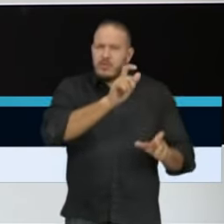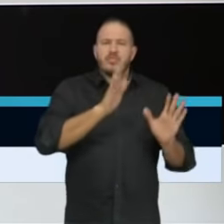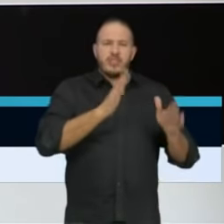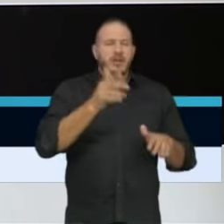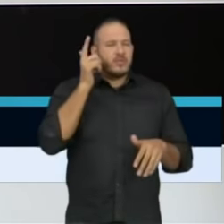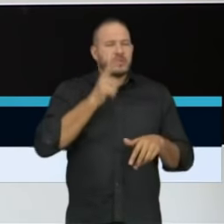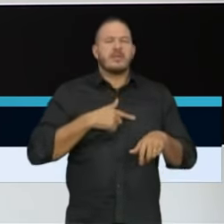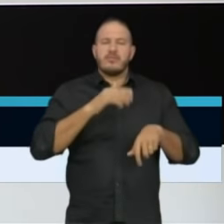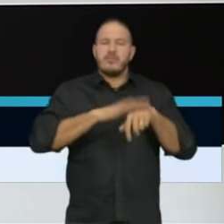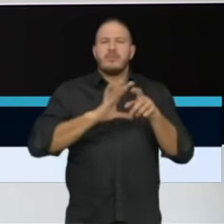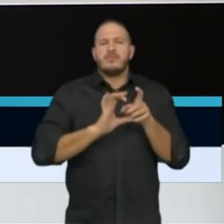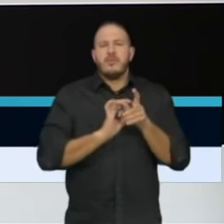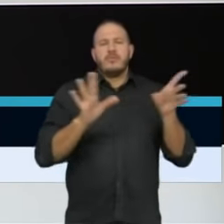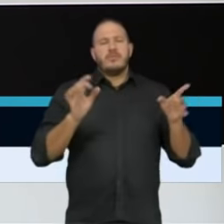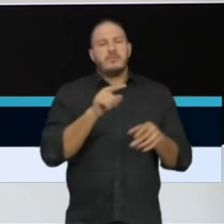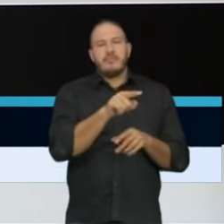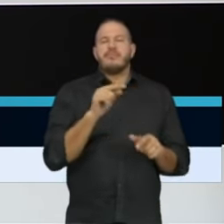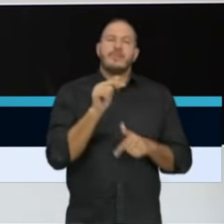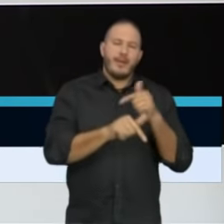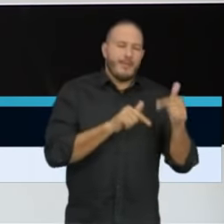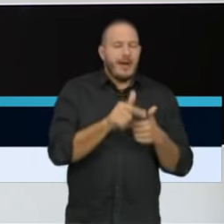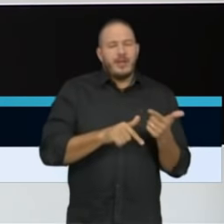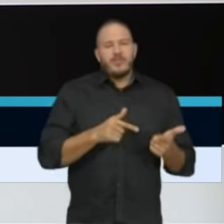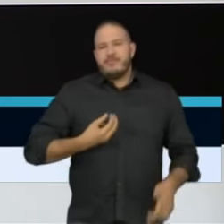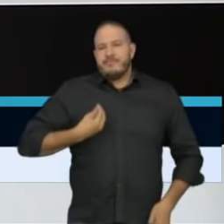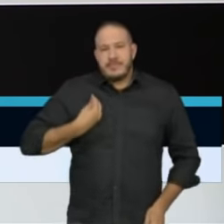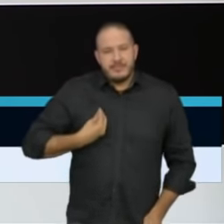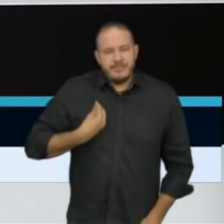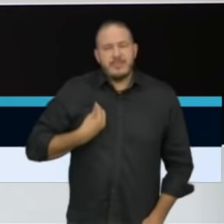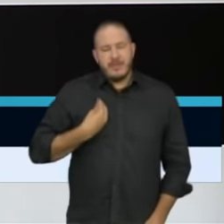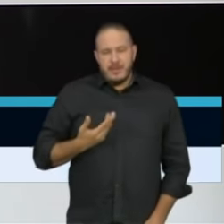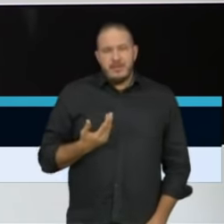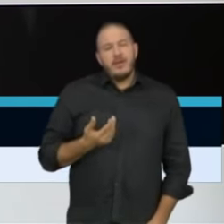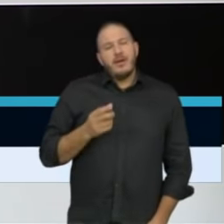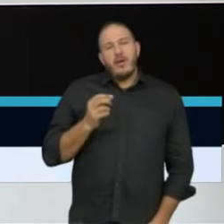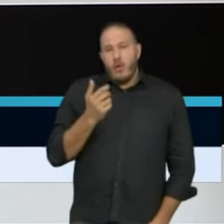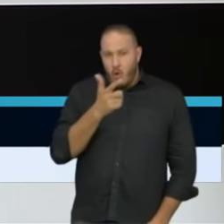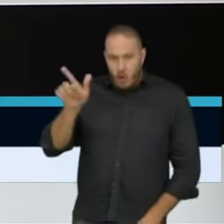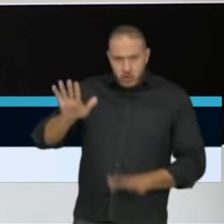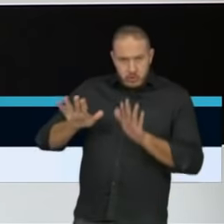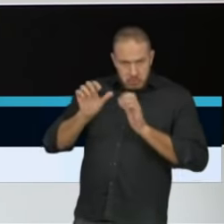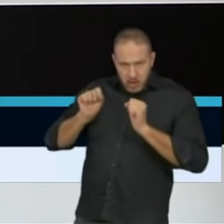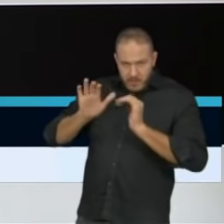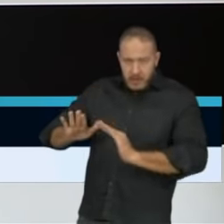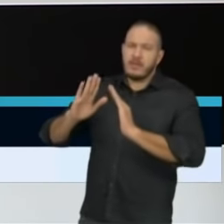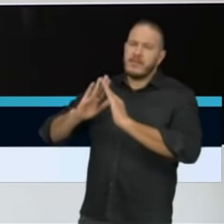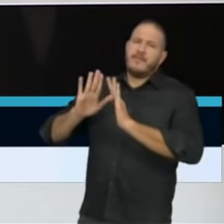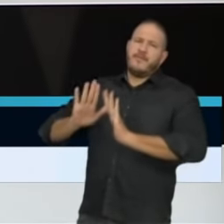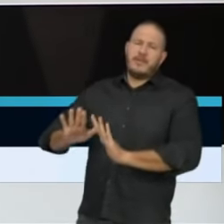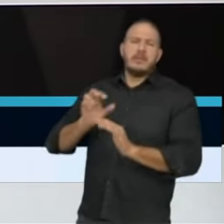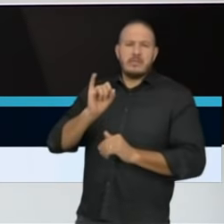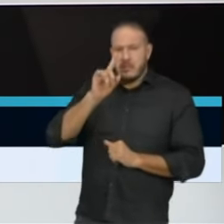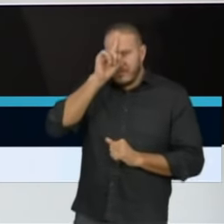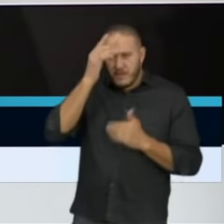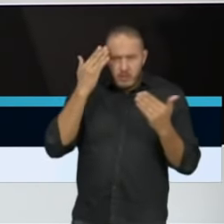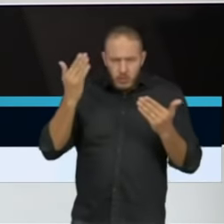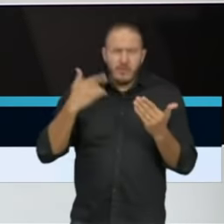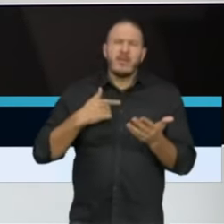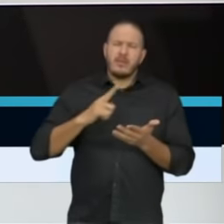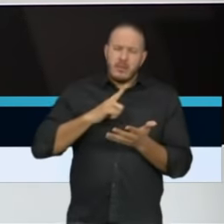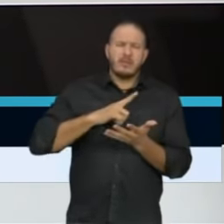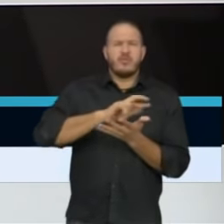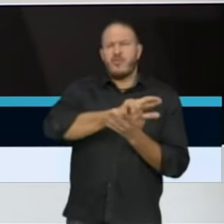para o trabalho presencial, os demais devem permanecer em casa. Se tiverem dúvidas, nós temos vários sites